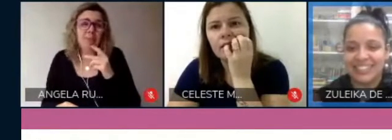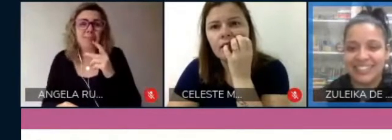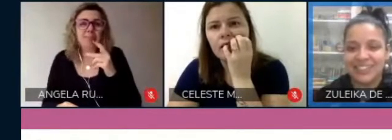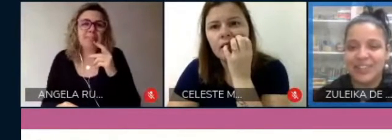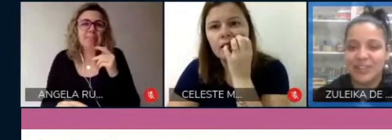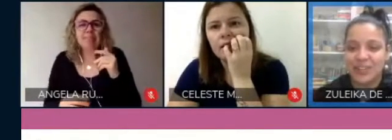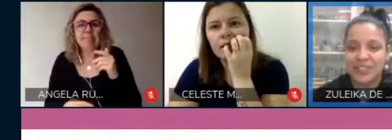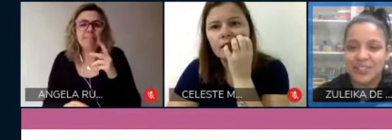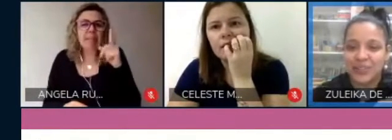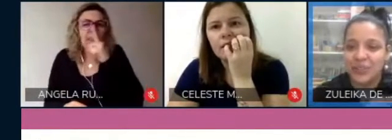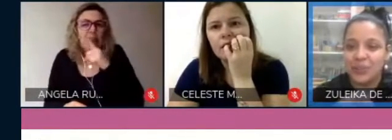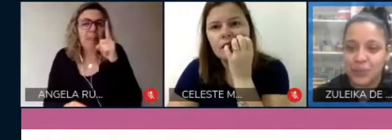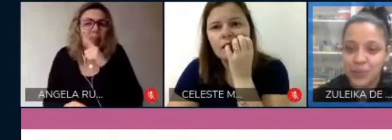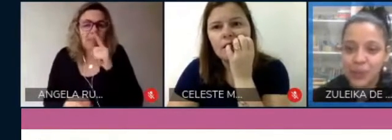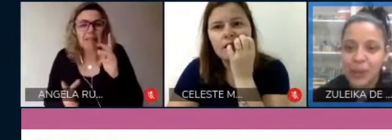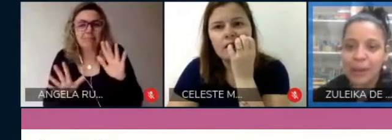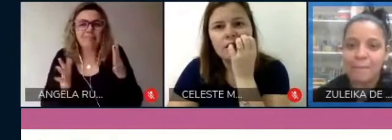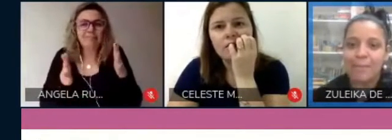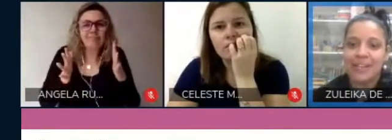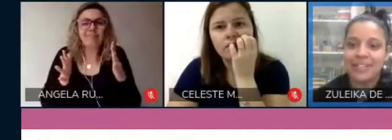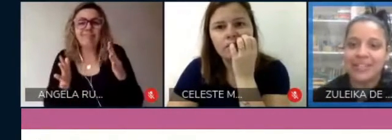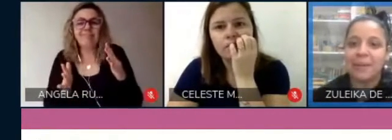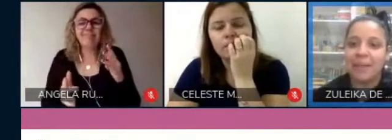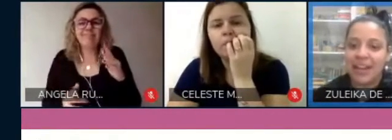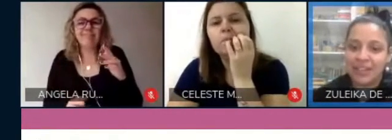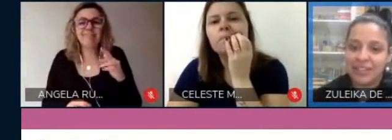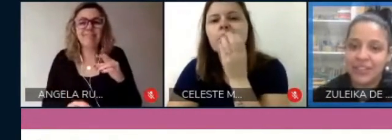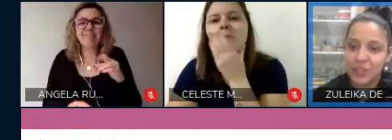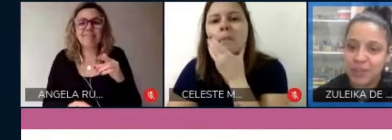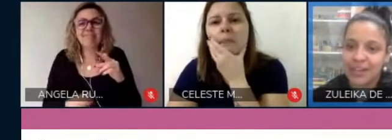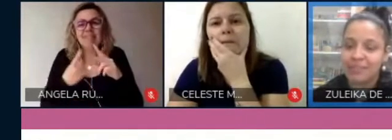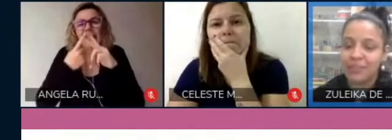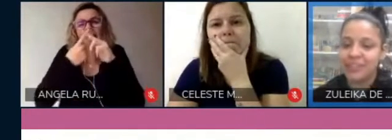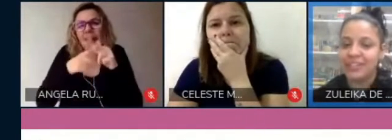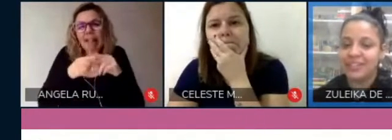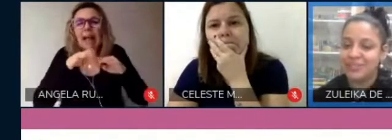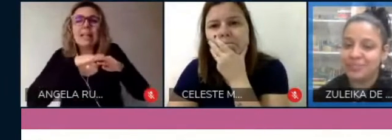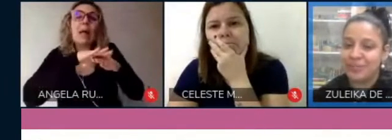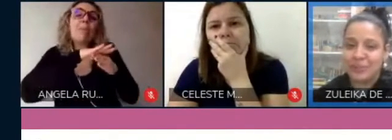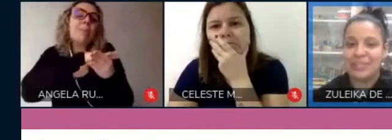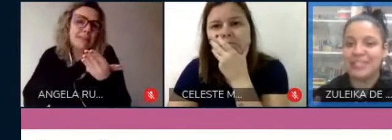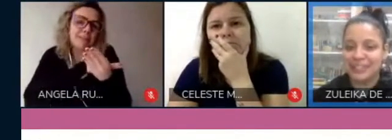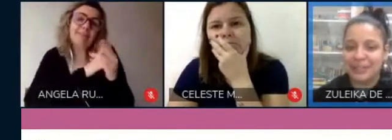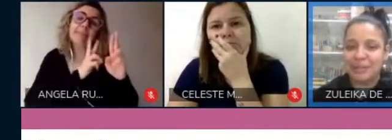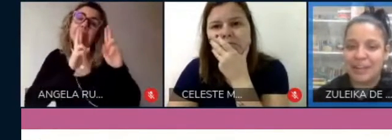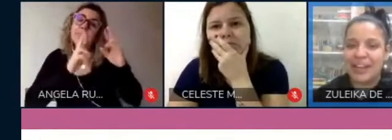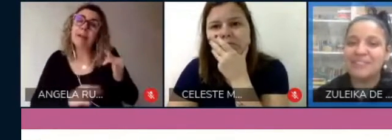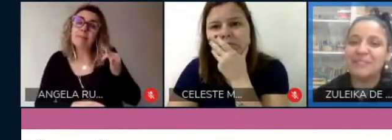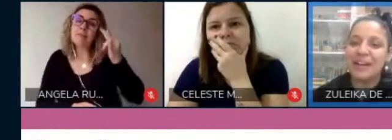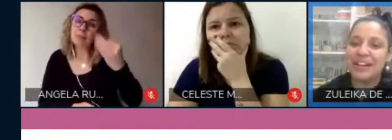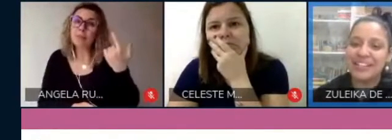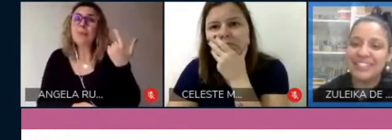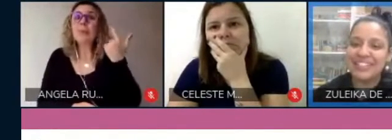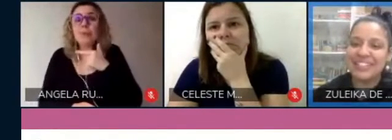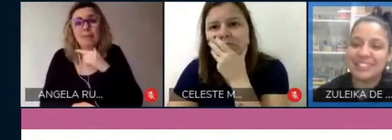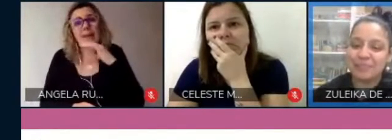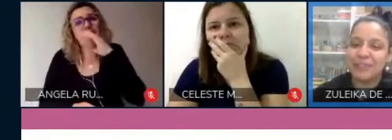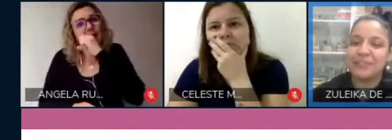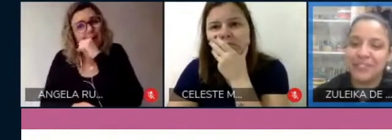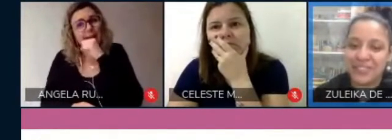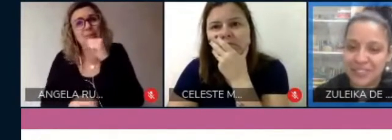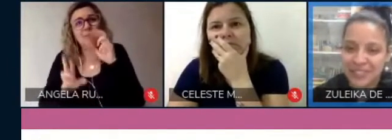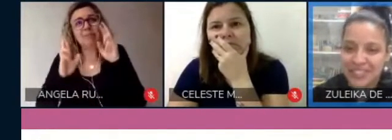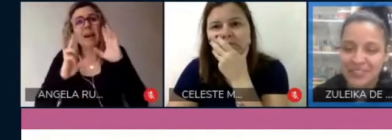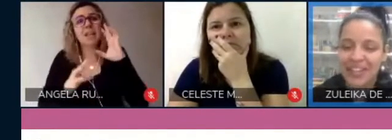né? Assim, é um recorte curioso, mas que em breve a gente espera poder resolver. Não sei se é tão em breve,